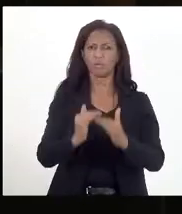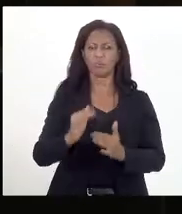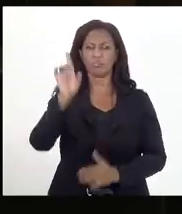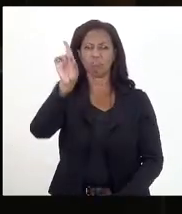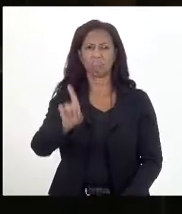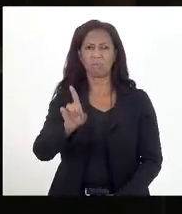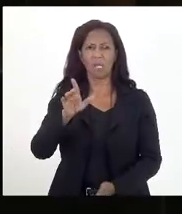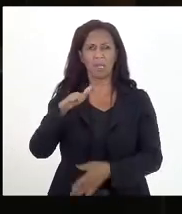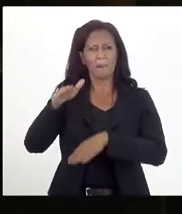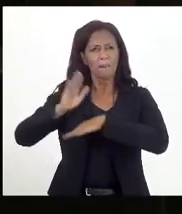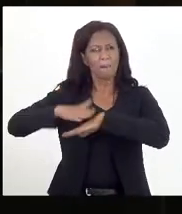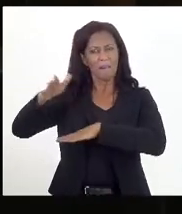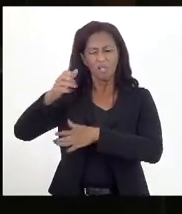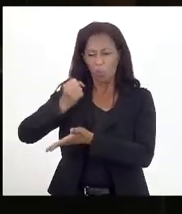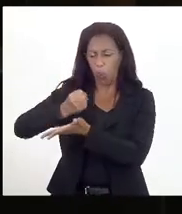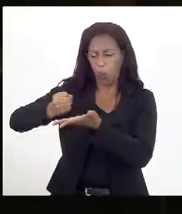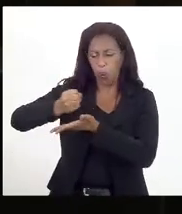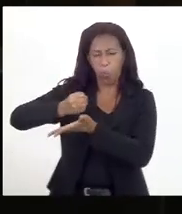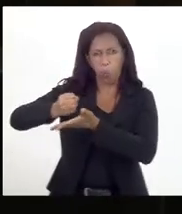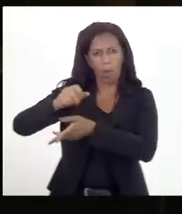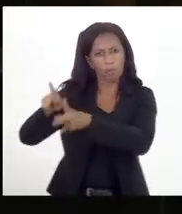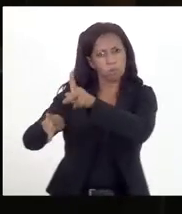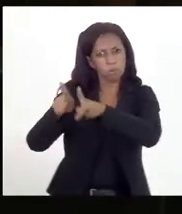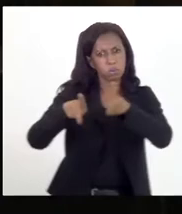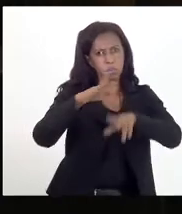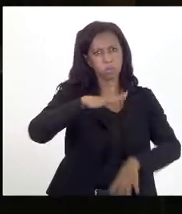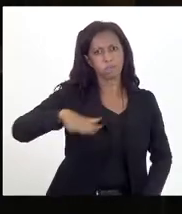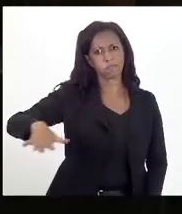mais básicos da população